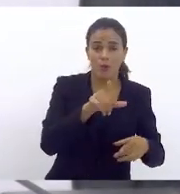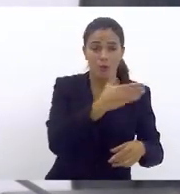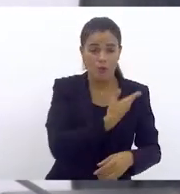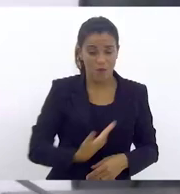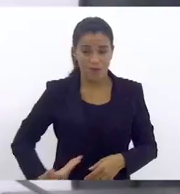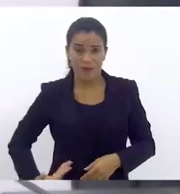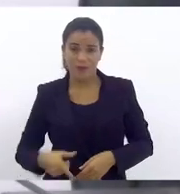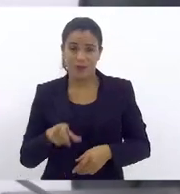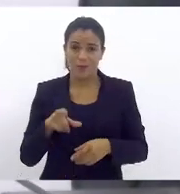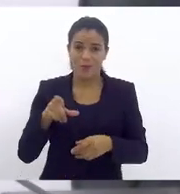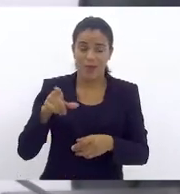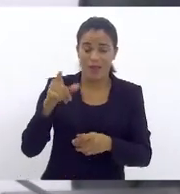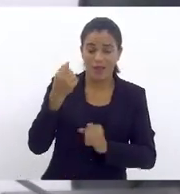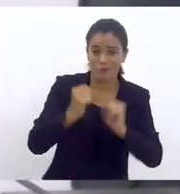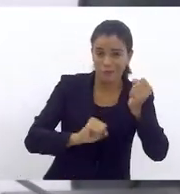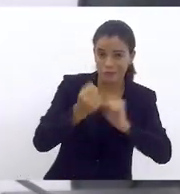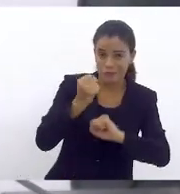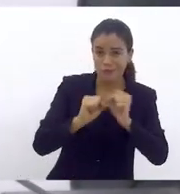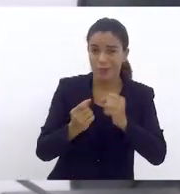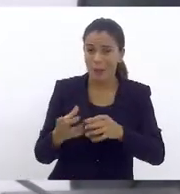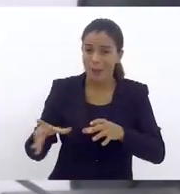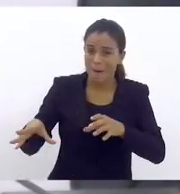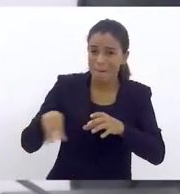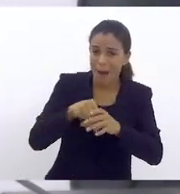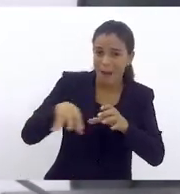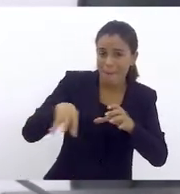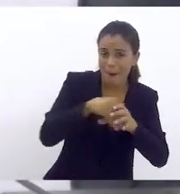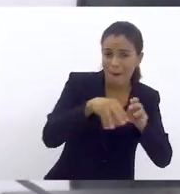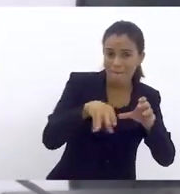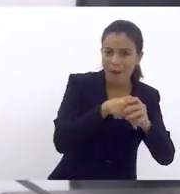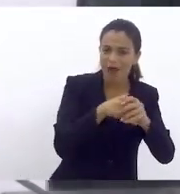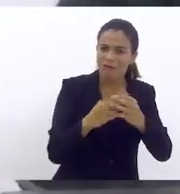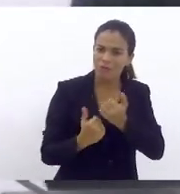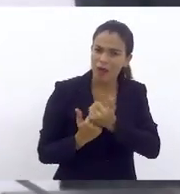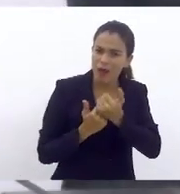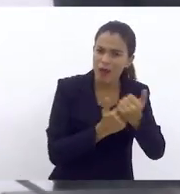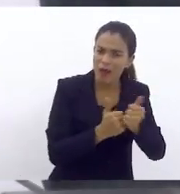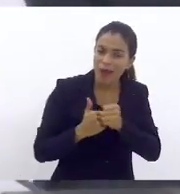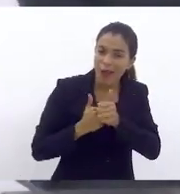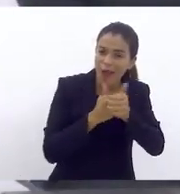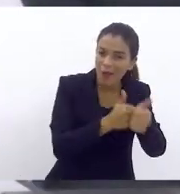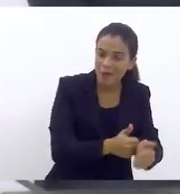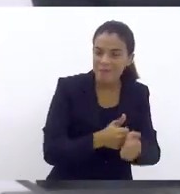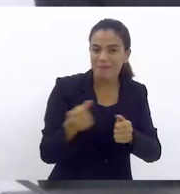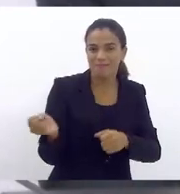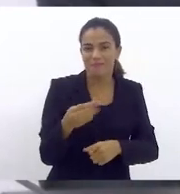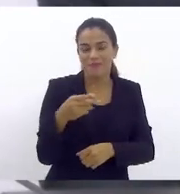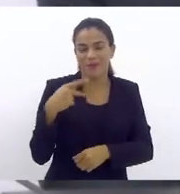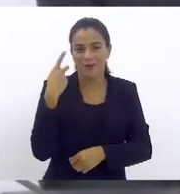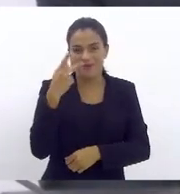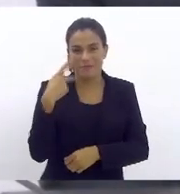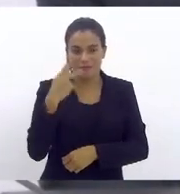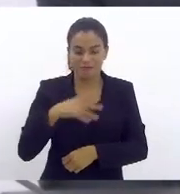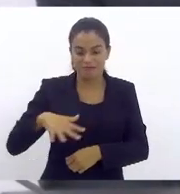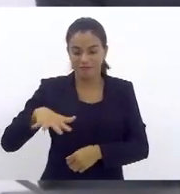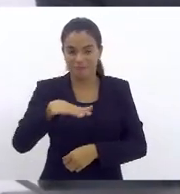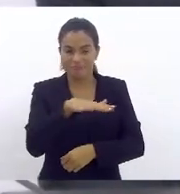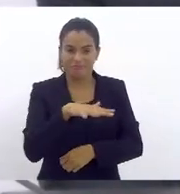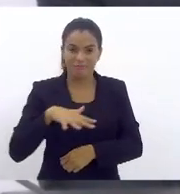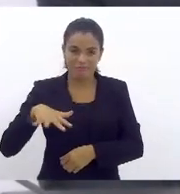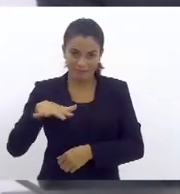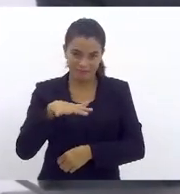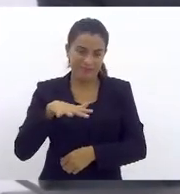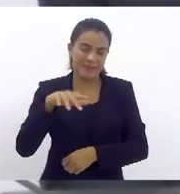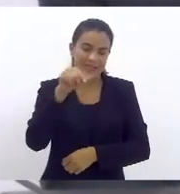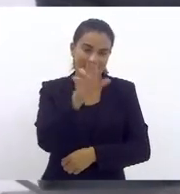os prestadores de serviços juntos vão formular essa nova política no âmbito